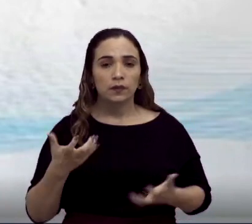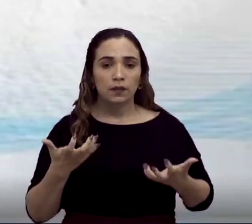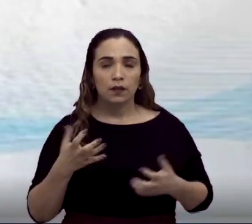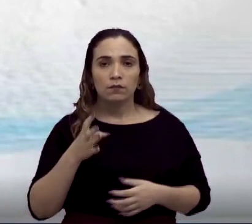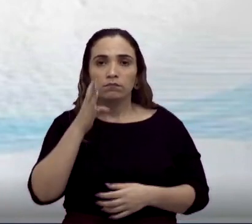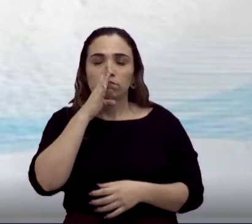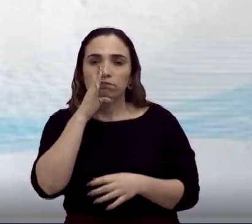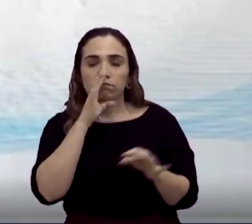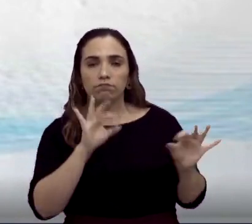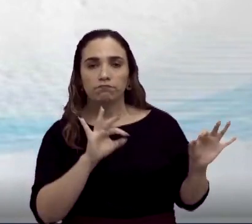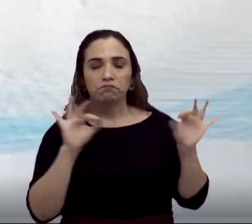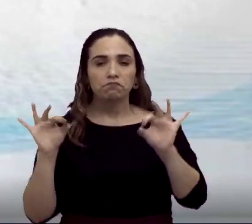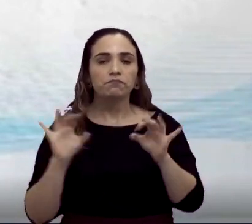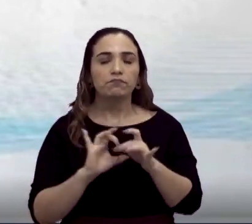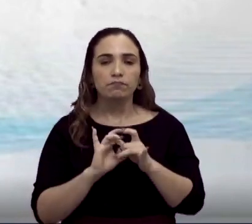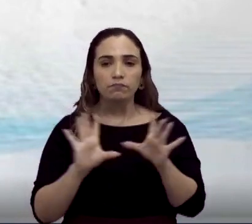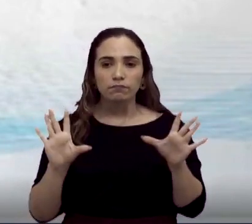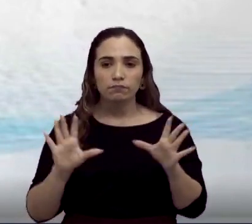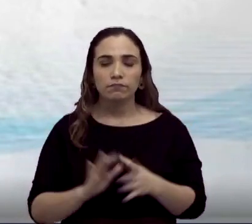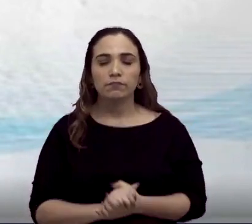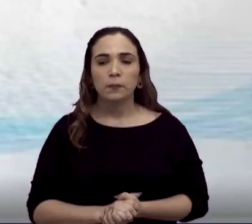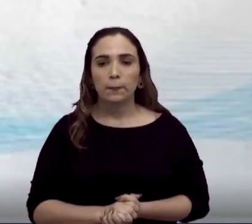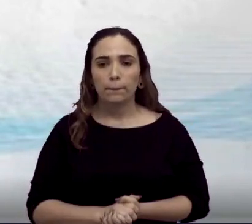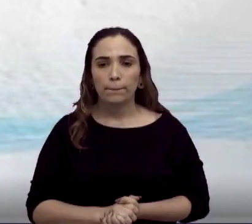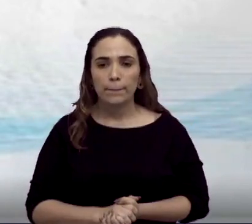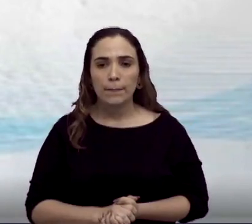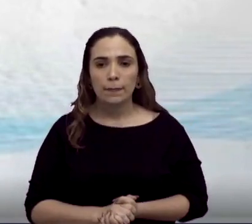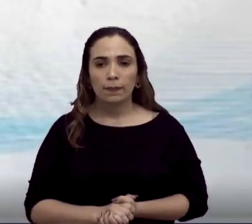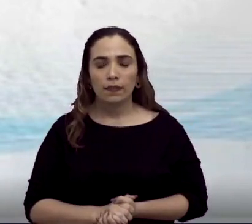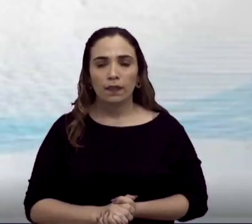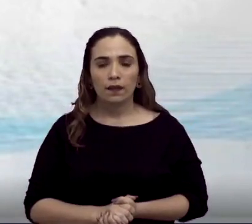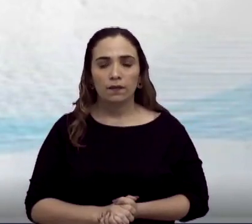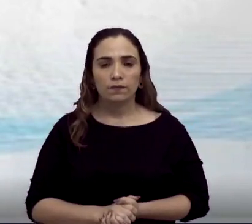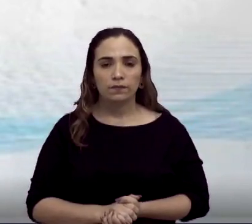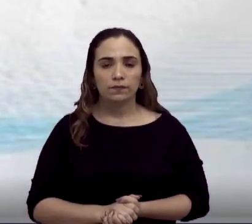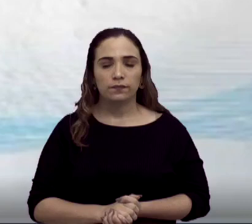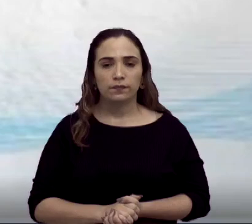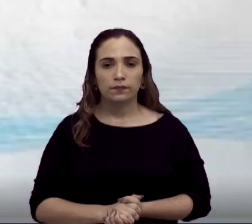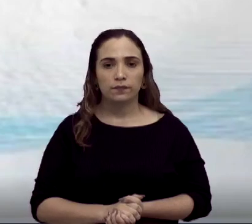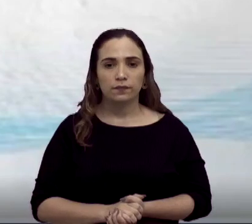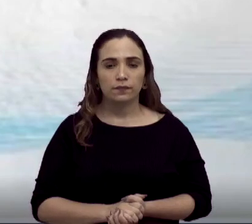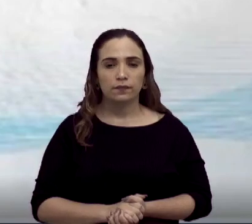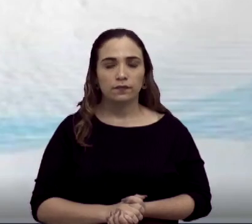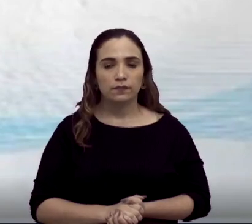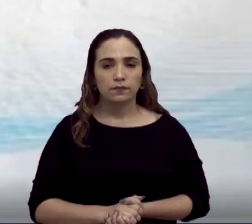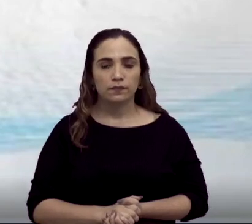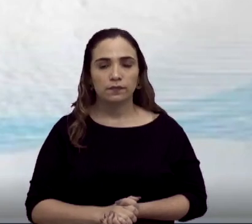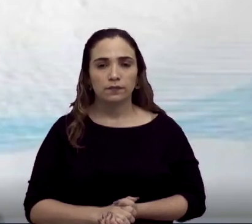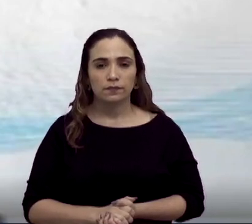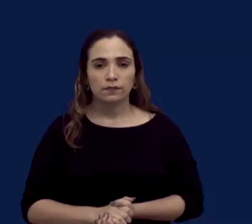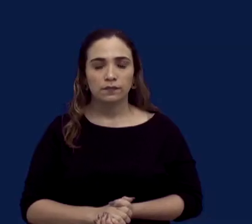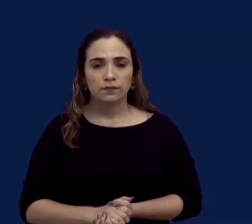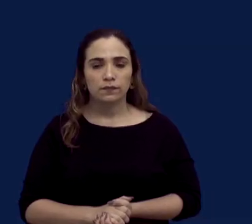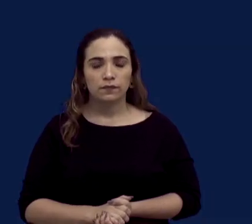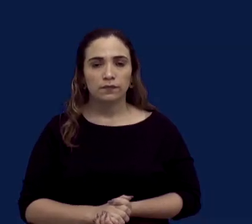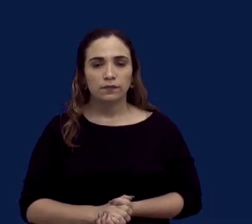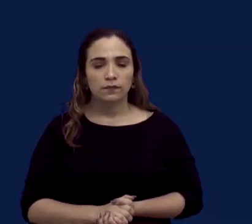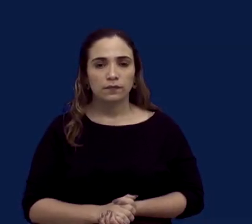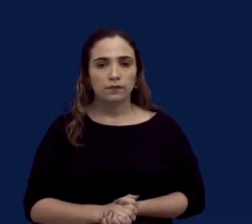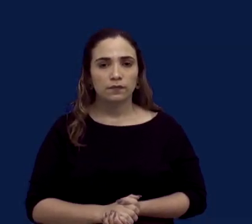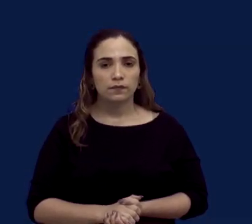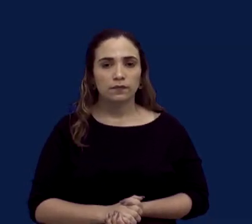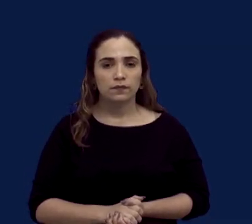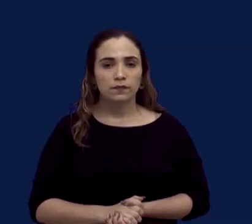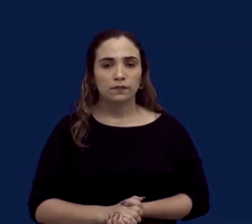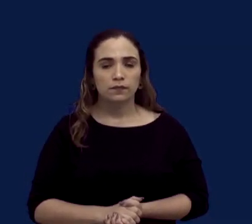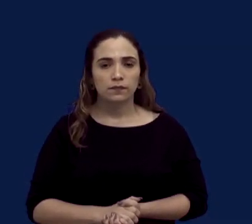outras pessoas que tenham interesse no tema, podem ficar à vontade. Só lembrando,